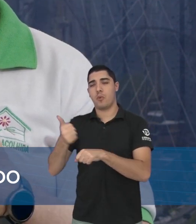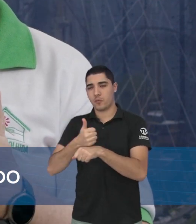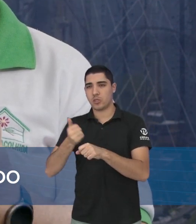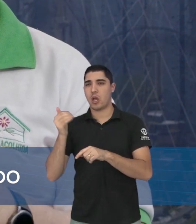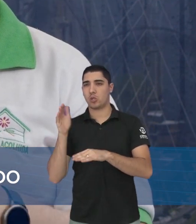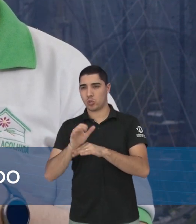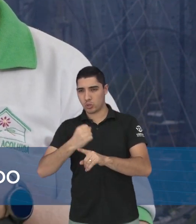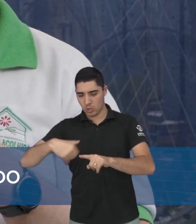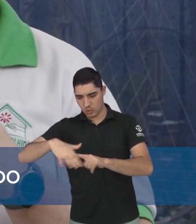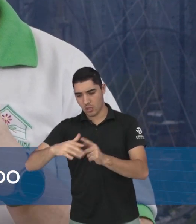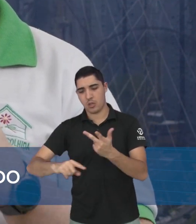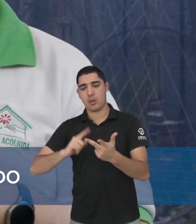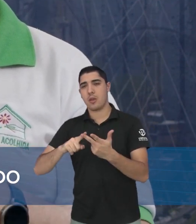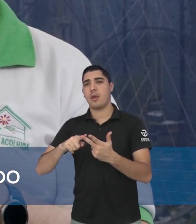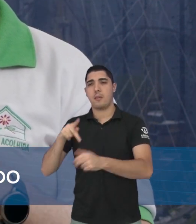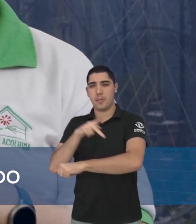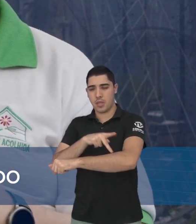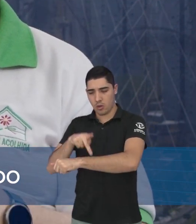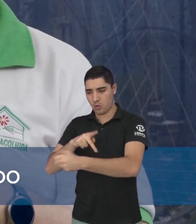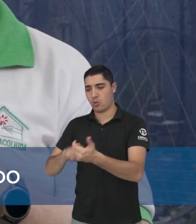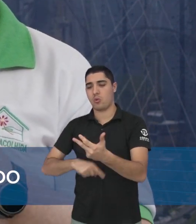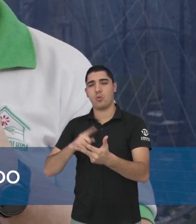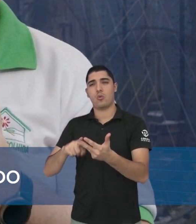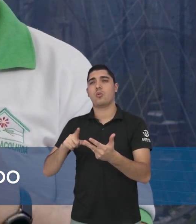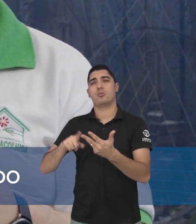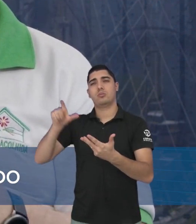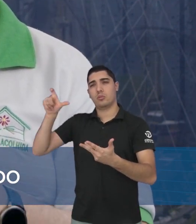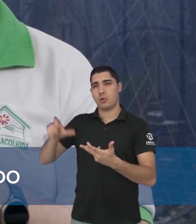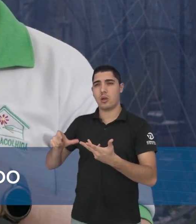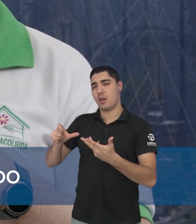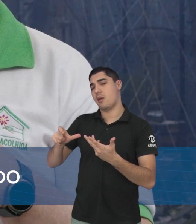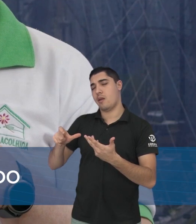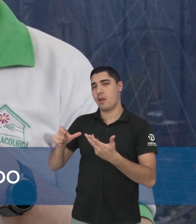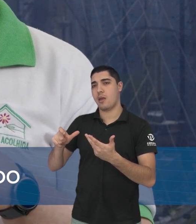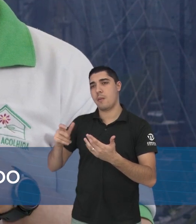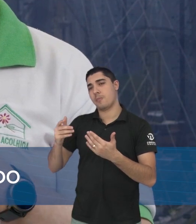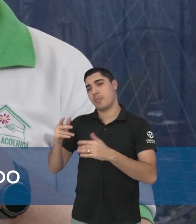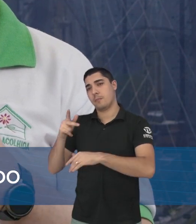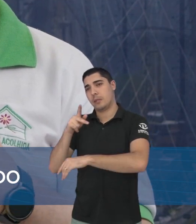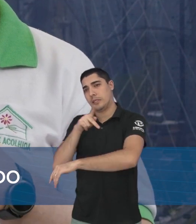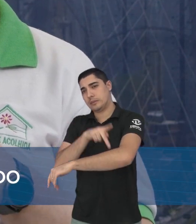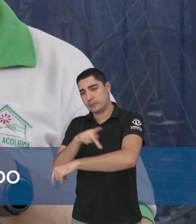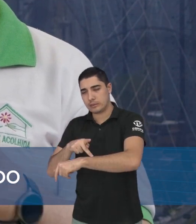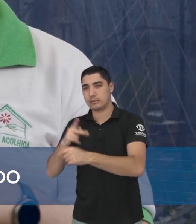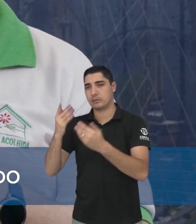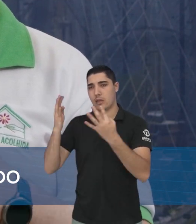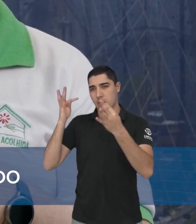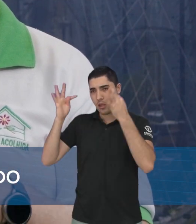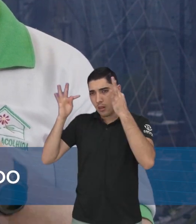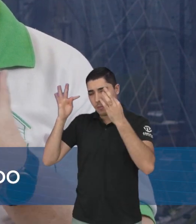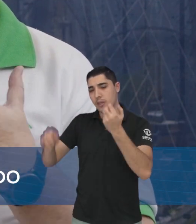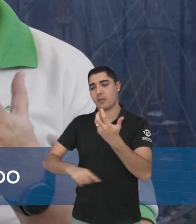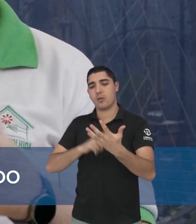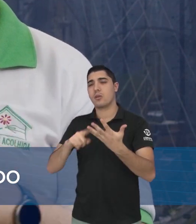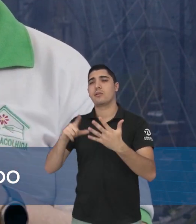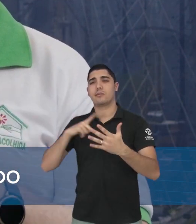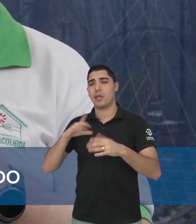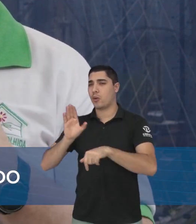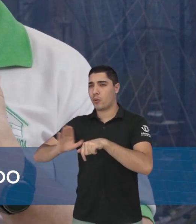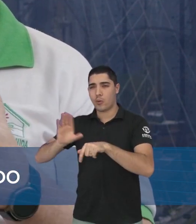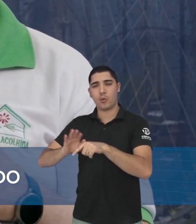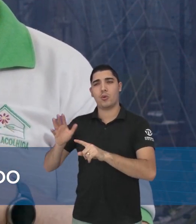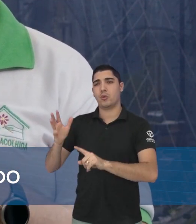social, psicopedagoga, terapeuta voltada à questão da dependência química. Temos oficinas de